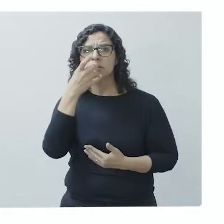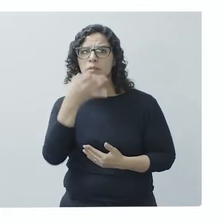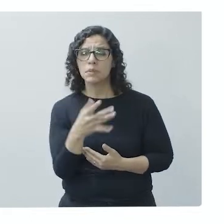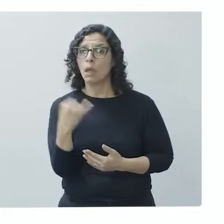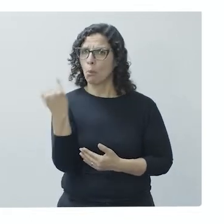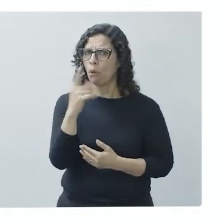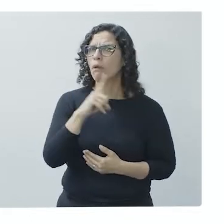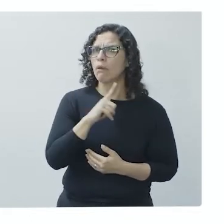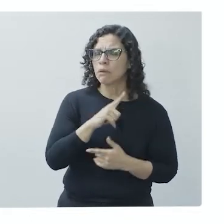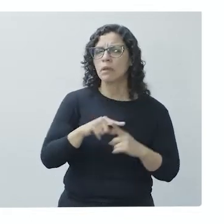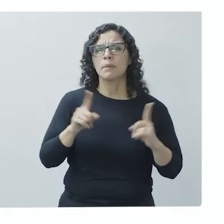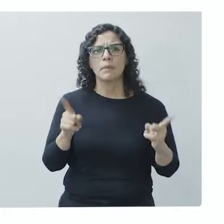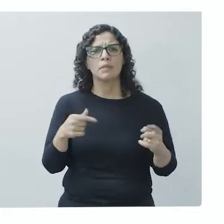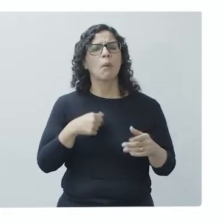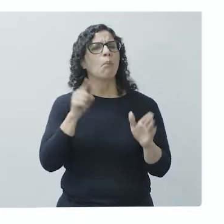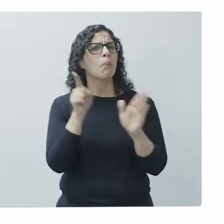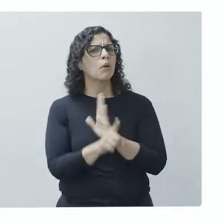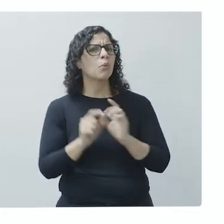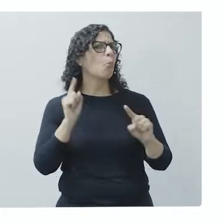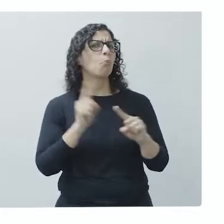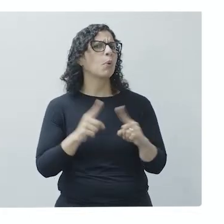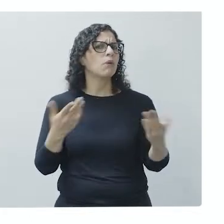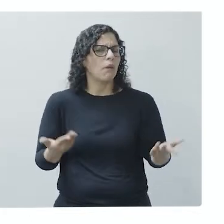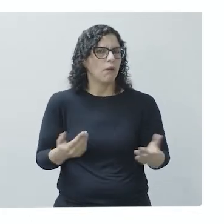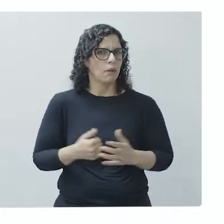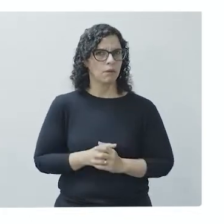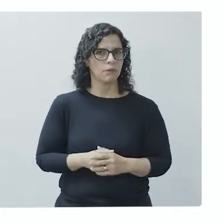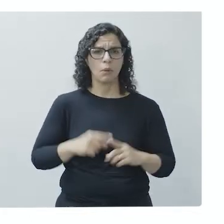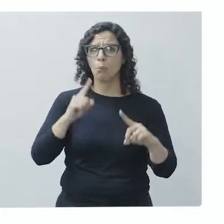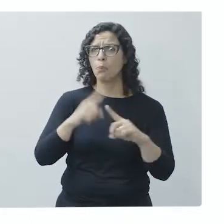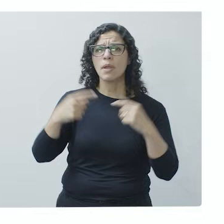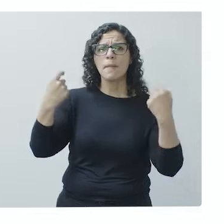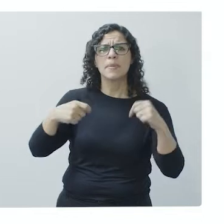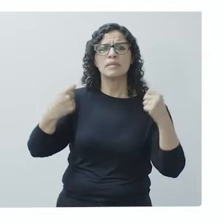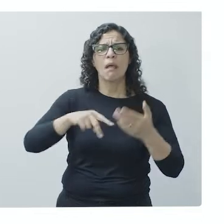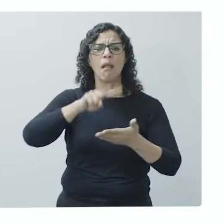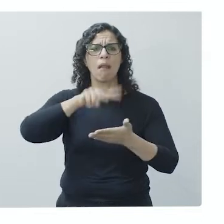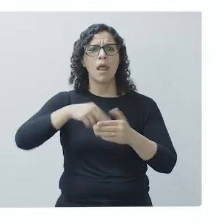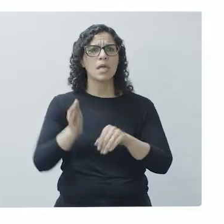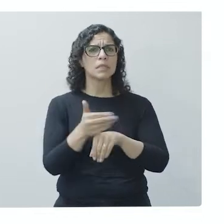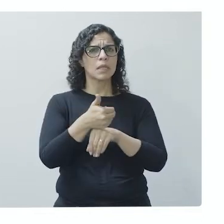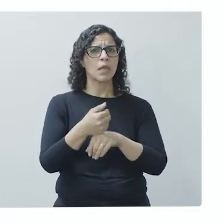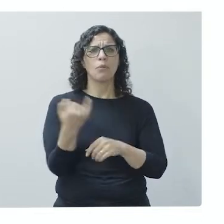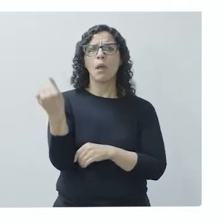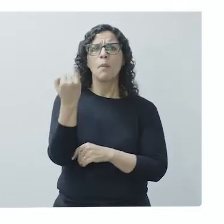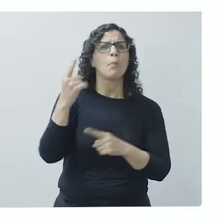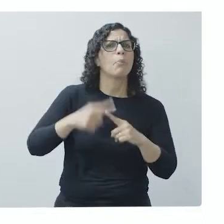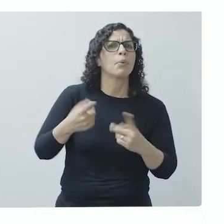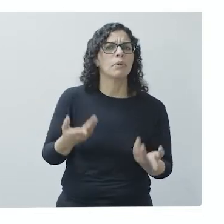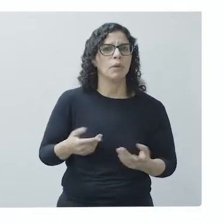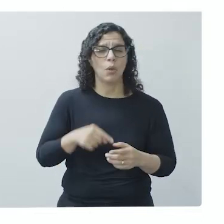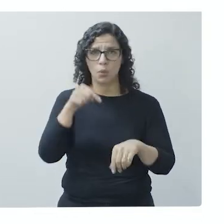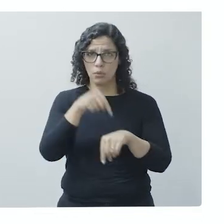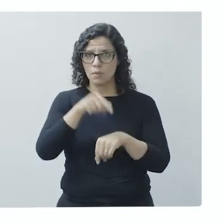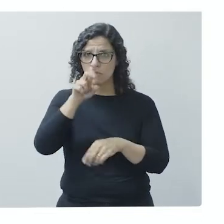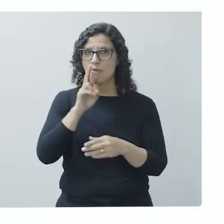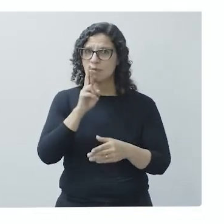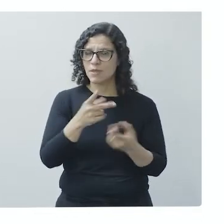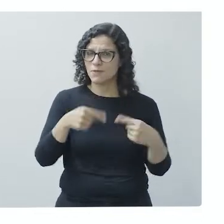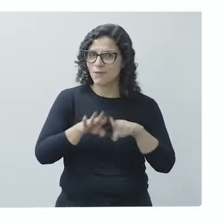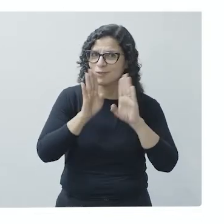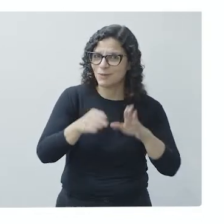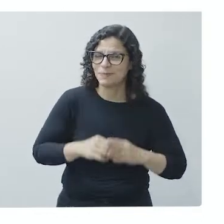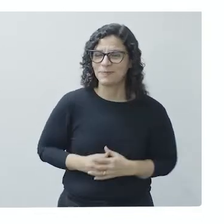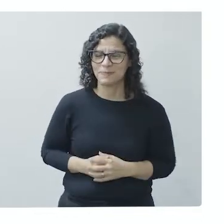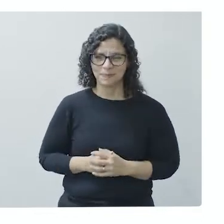é importante. A minha pergunta é: por qual motivo você acha que é importante? Vou dar um tempinho para você e eu